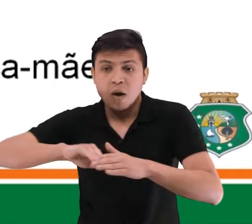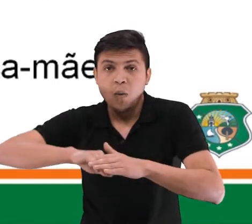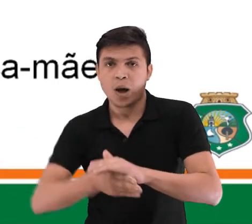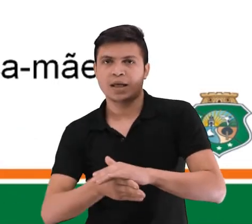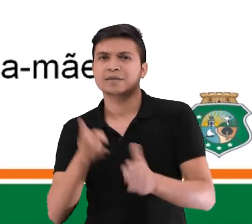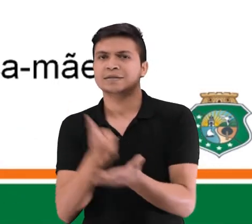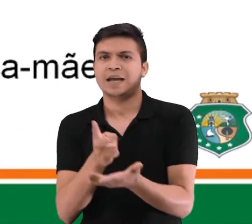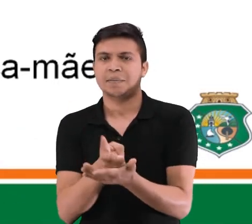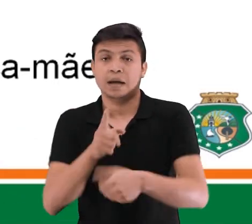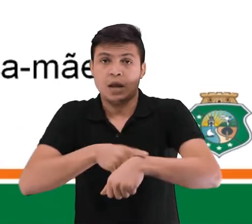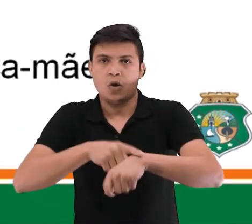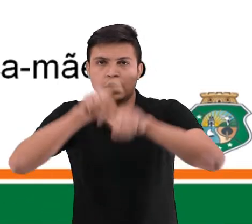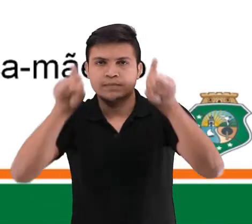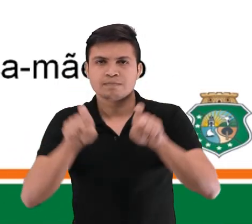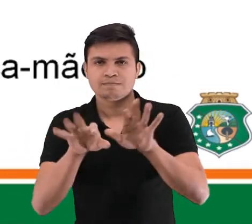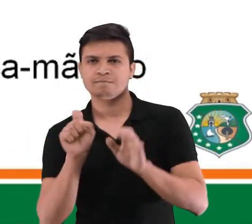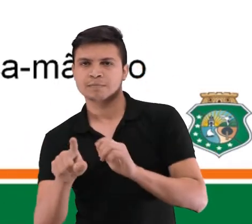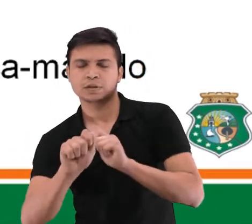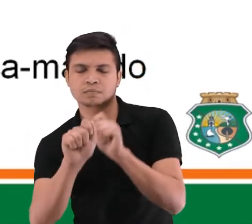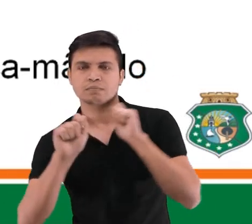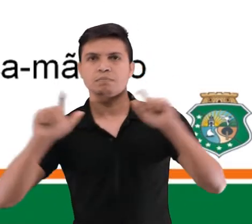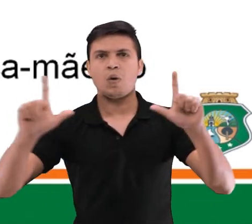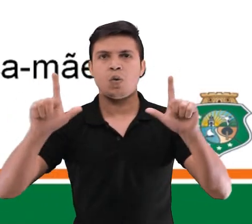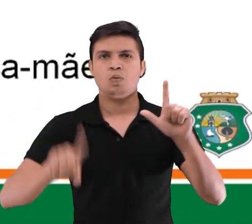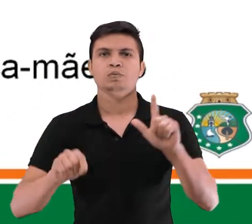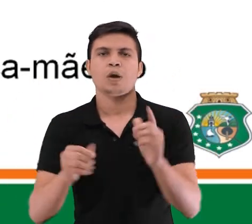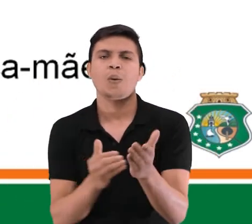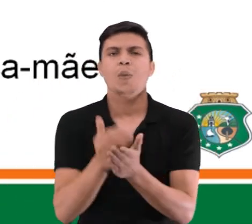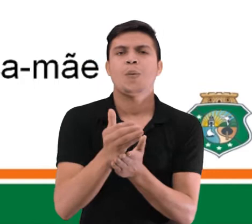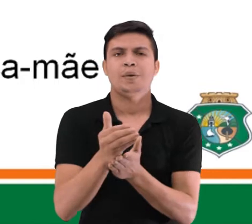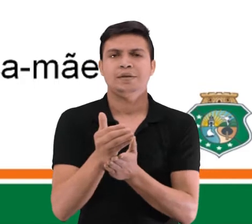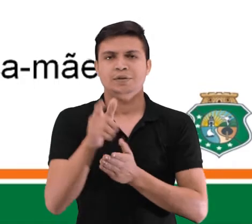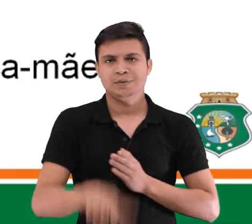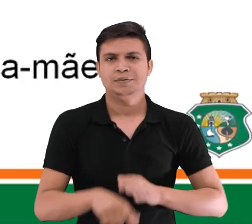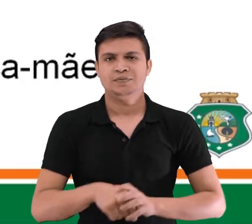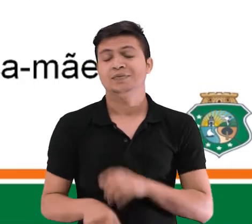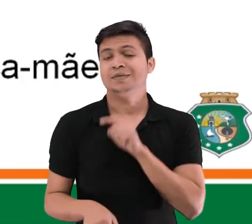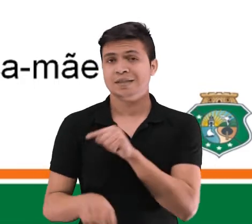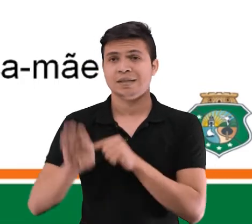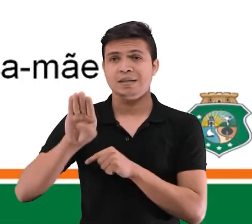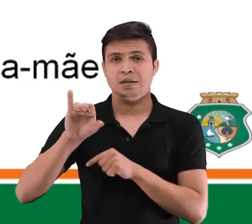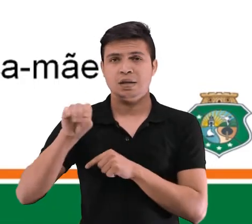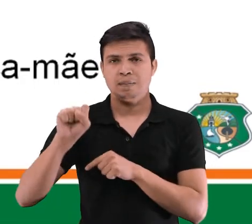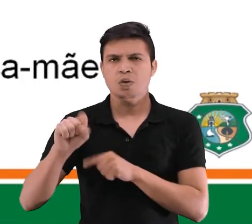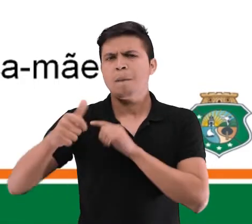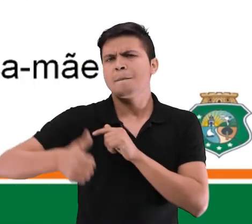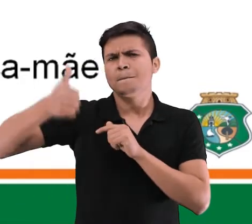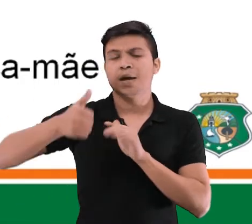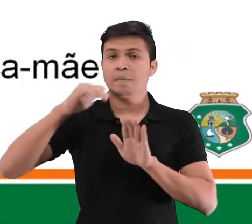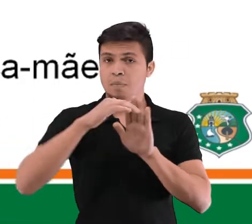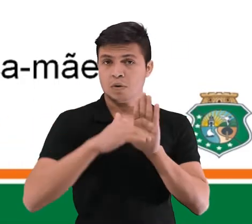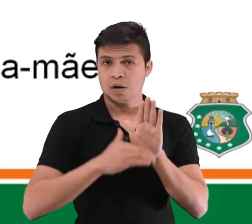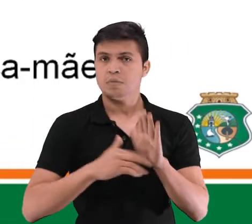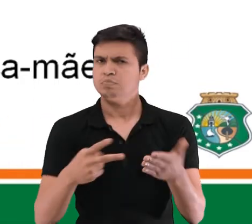você iniciar o seu computador, ela vai ser executada. Ela é o primeiro programa que é executado no